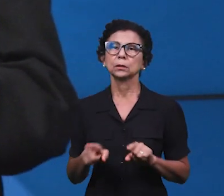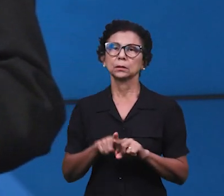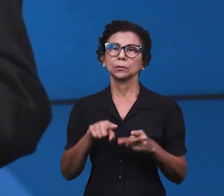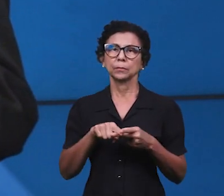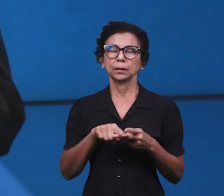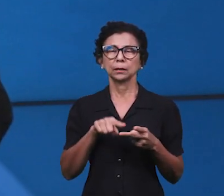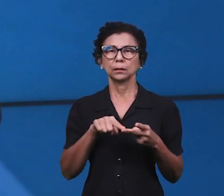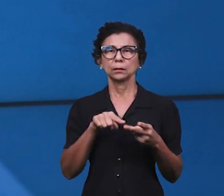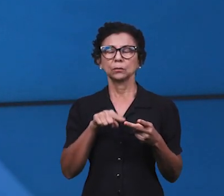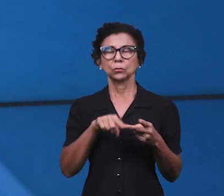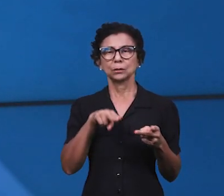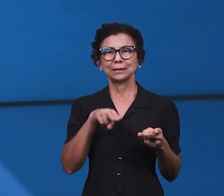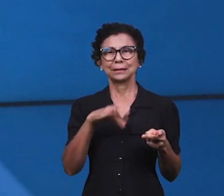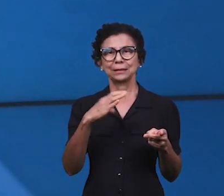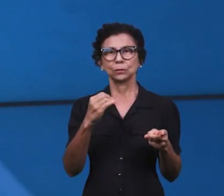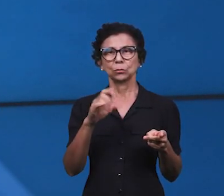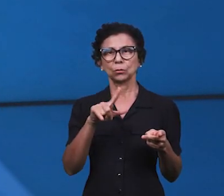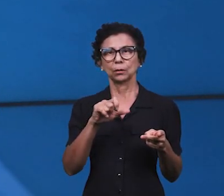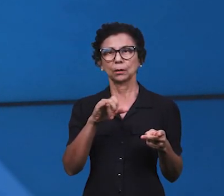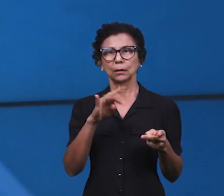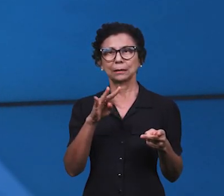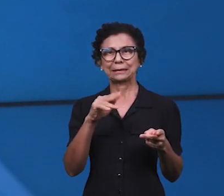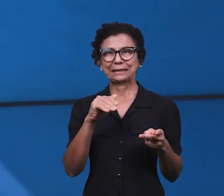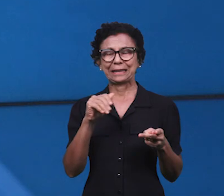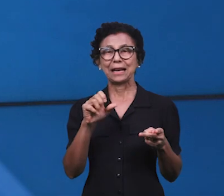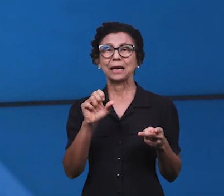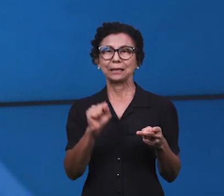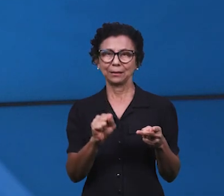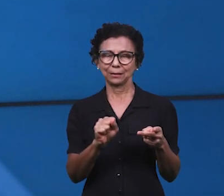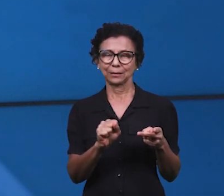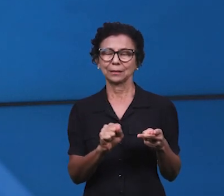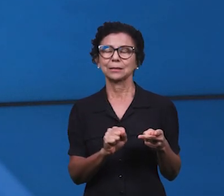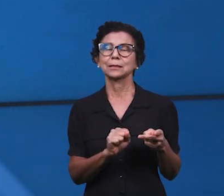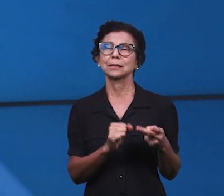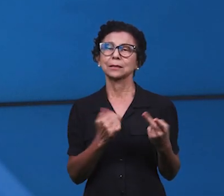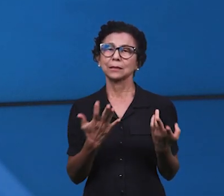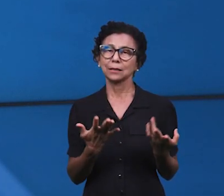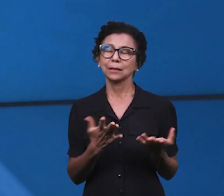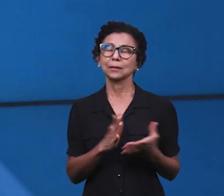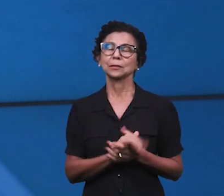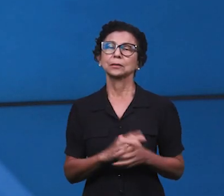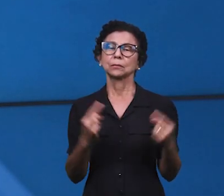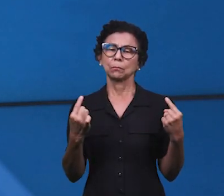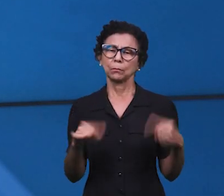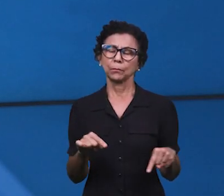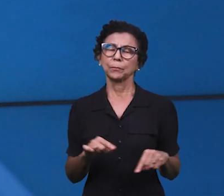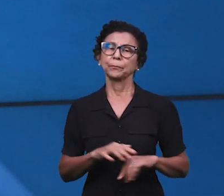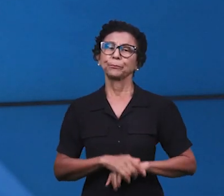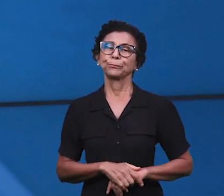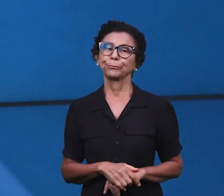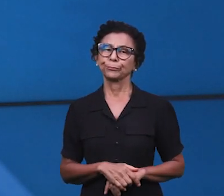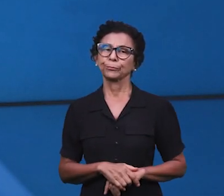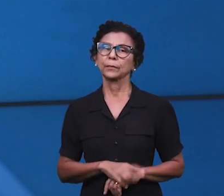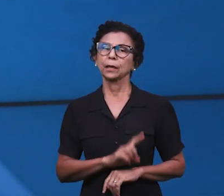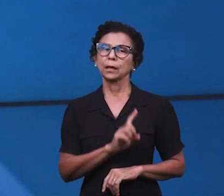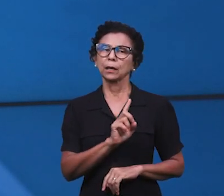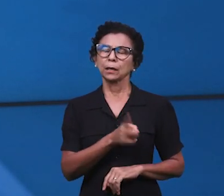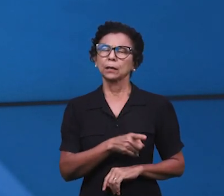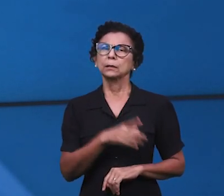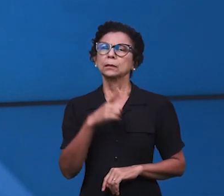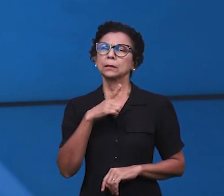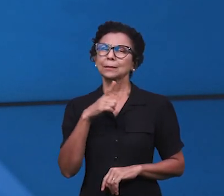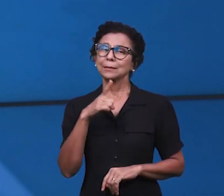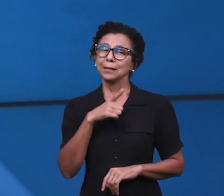nicolaítas, ou nicolaítas, que é exatamente a expressão que o Senhor Jesus usa. Tens lá os que seguem